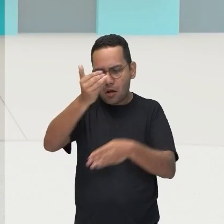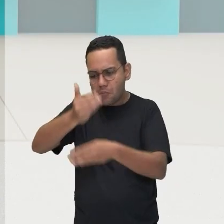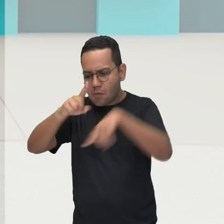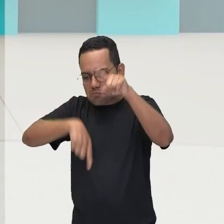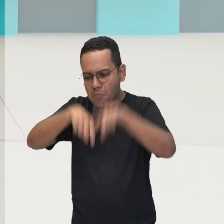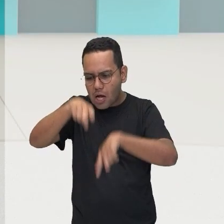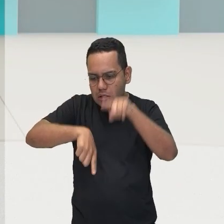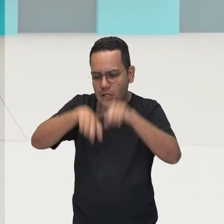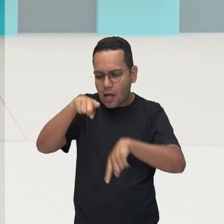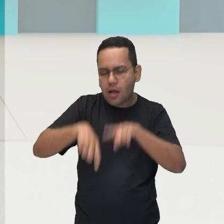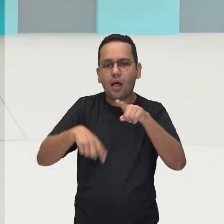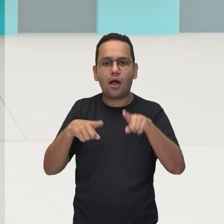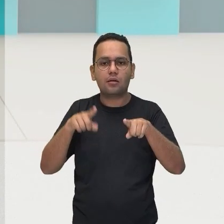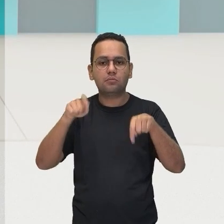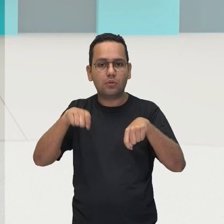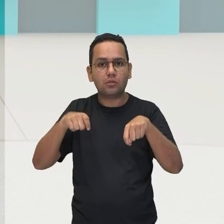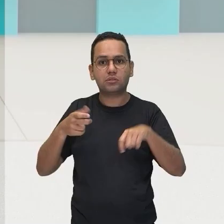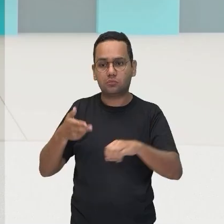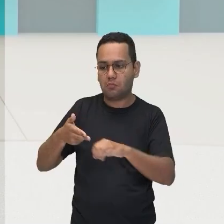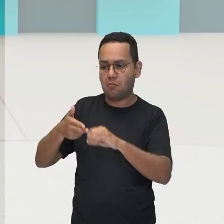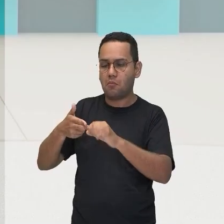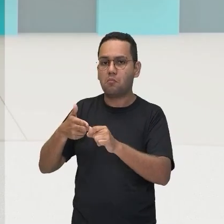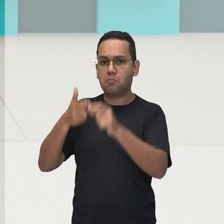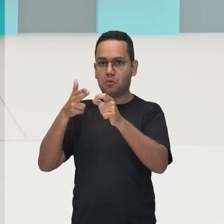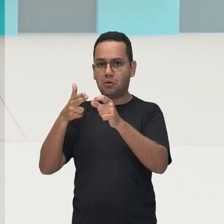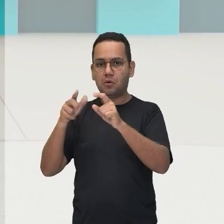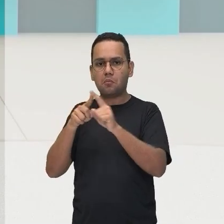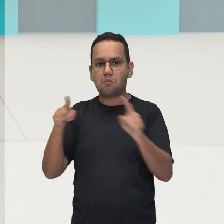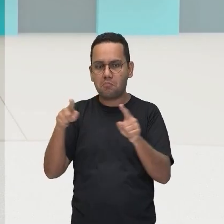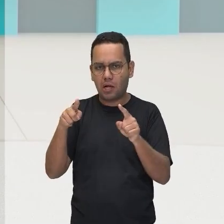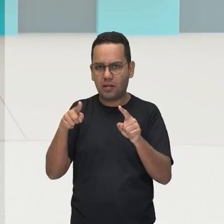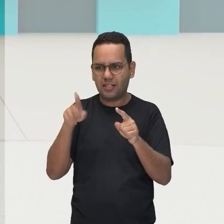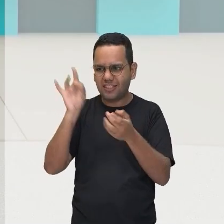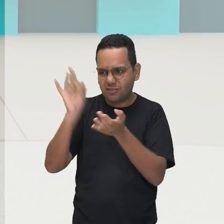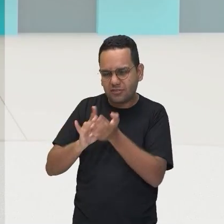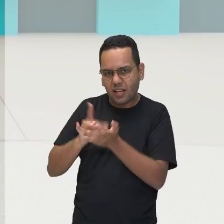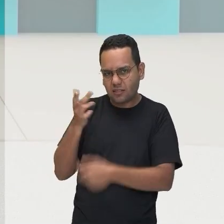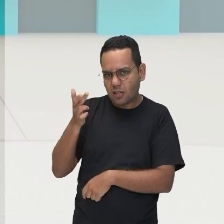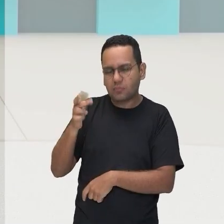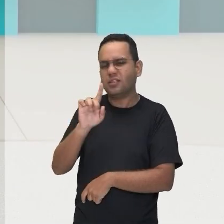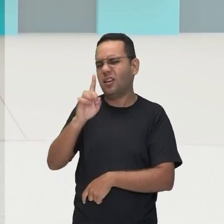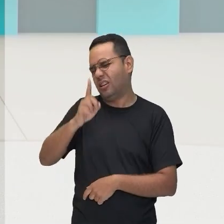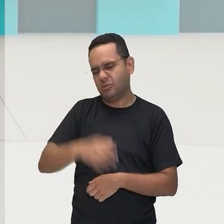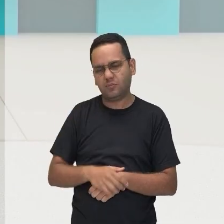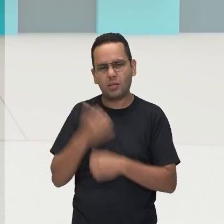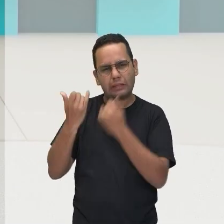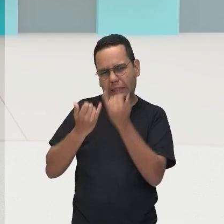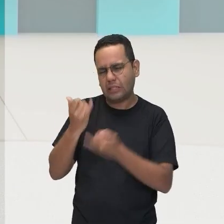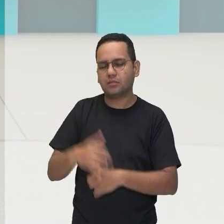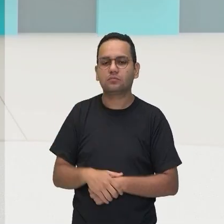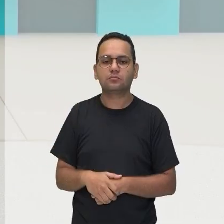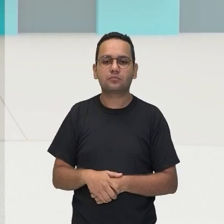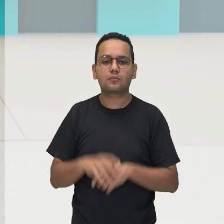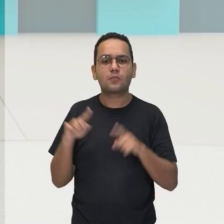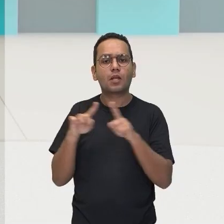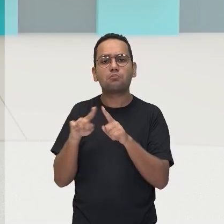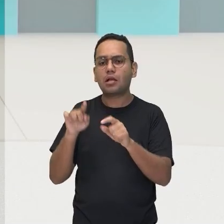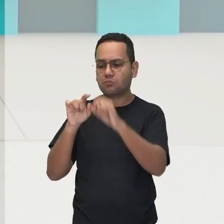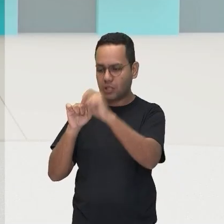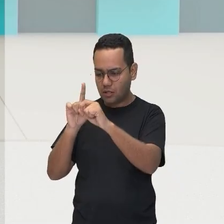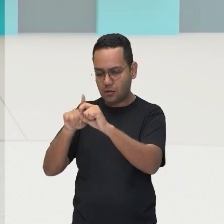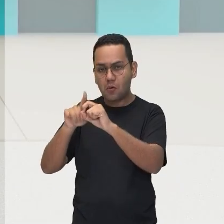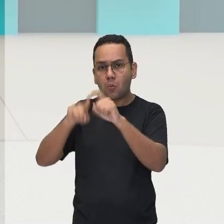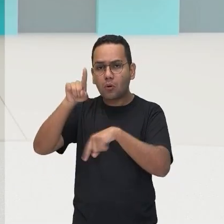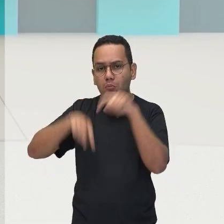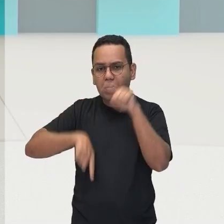um armamento específico, que obviamente não é uma arma de verdade, mas a bala dessas armas, elas